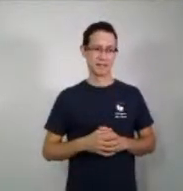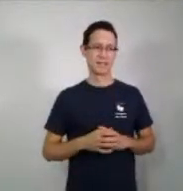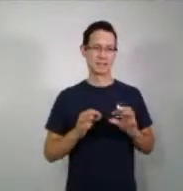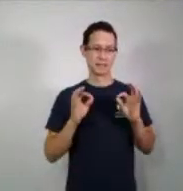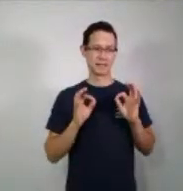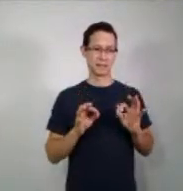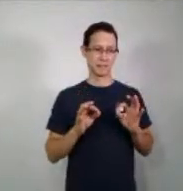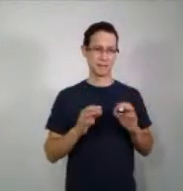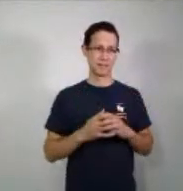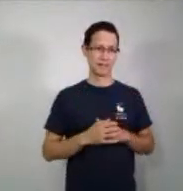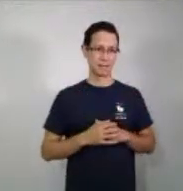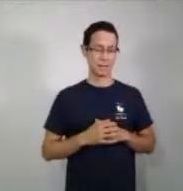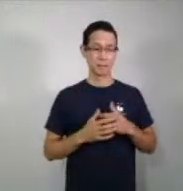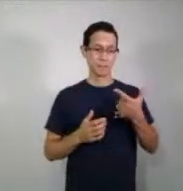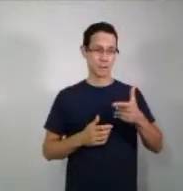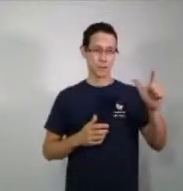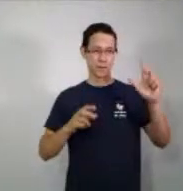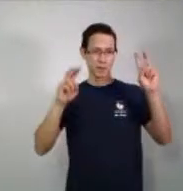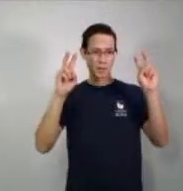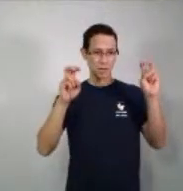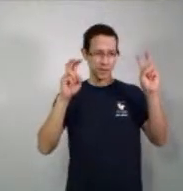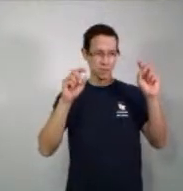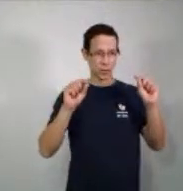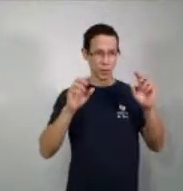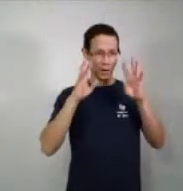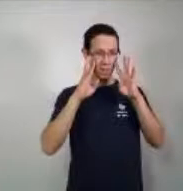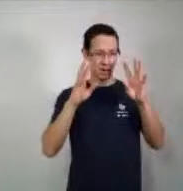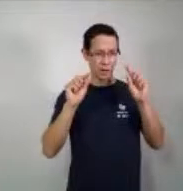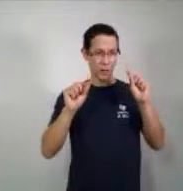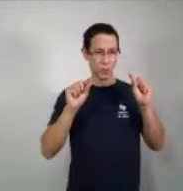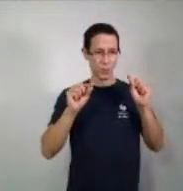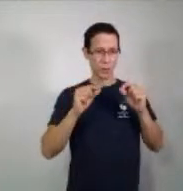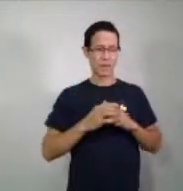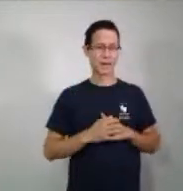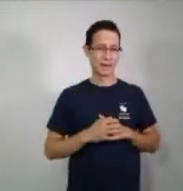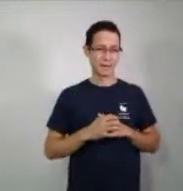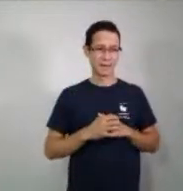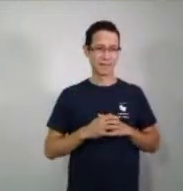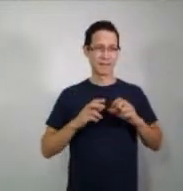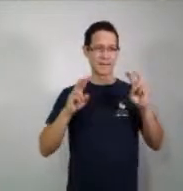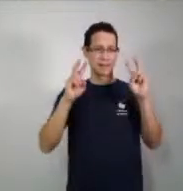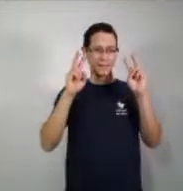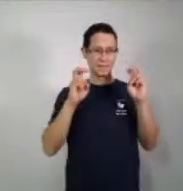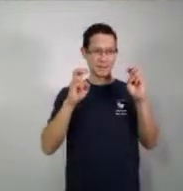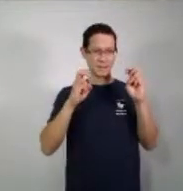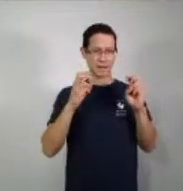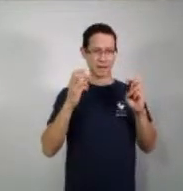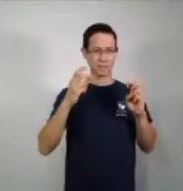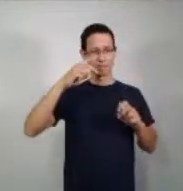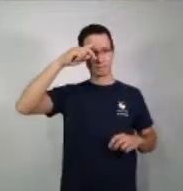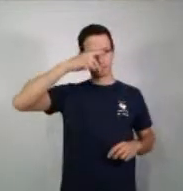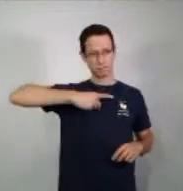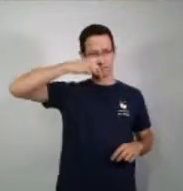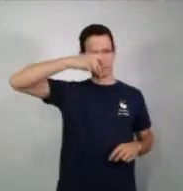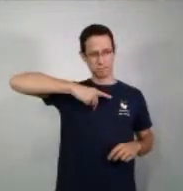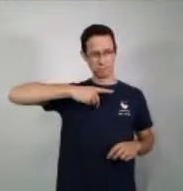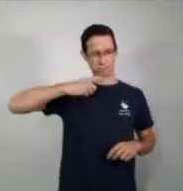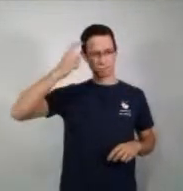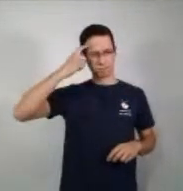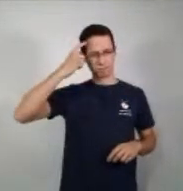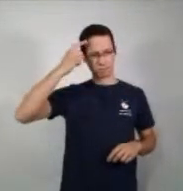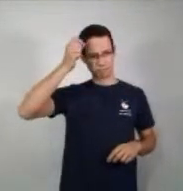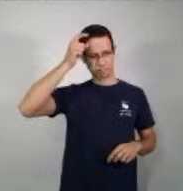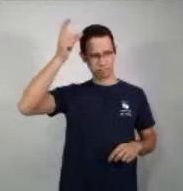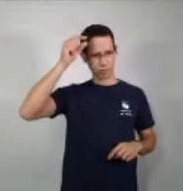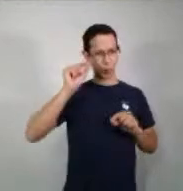Exato. Uma outra questão daí que chama atenção, Exato. né? Eu acho que dessa questão da autoimagem dos intelectuais brasileiros em